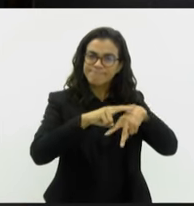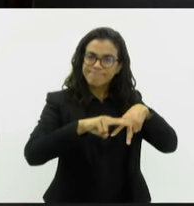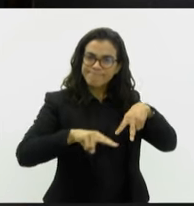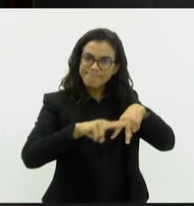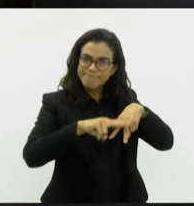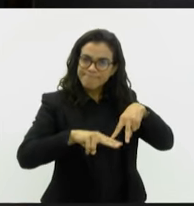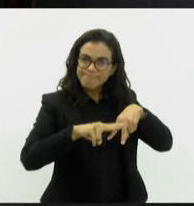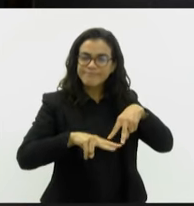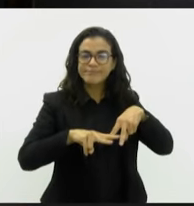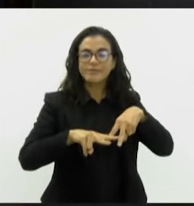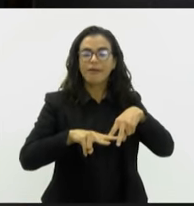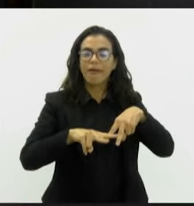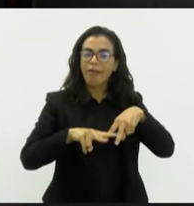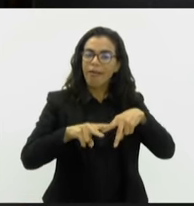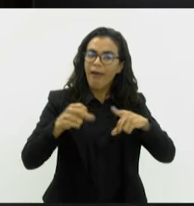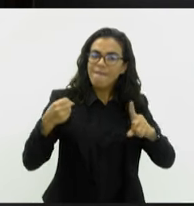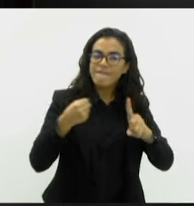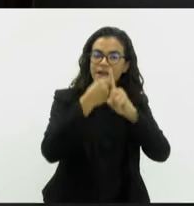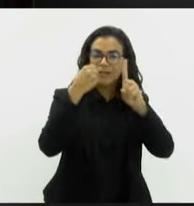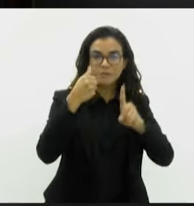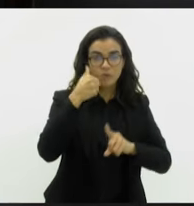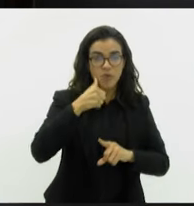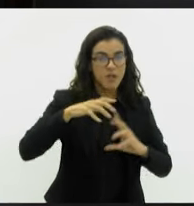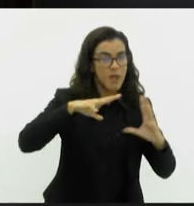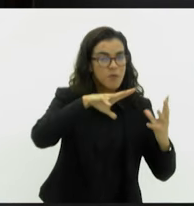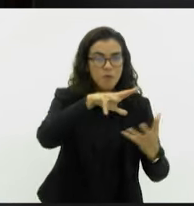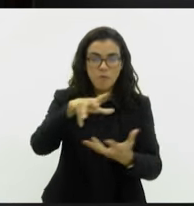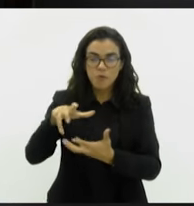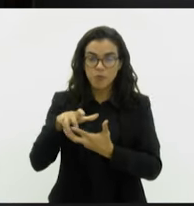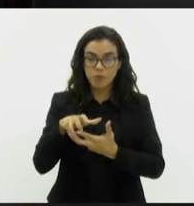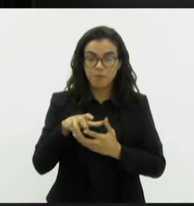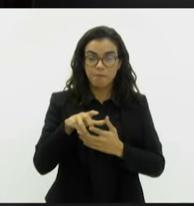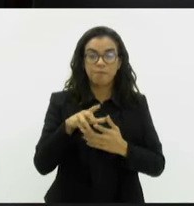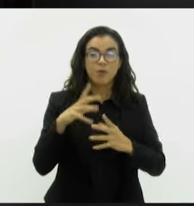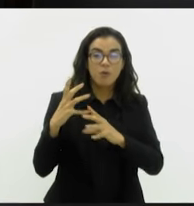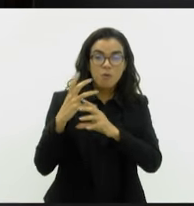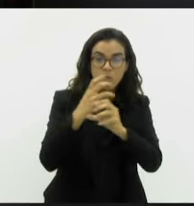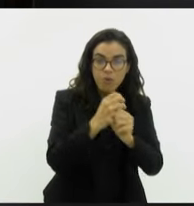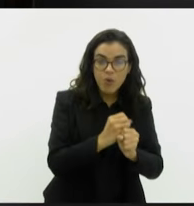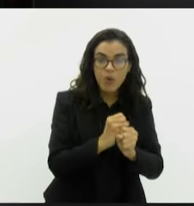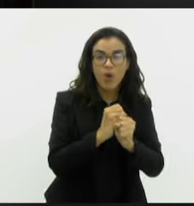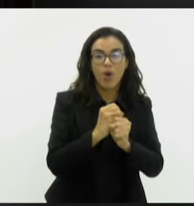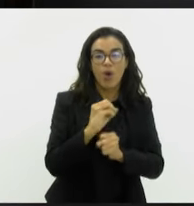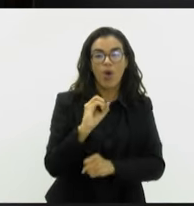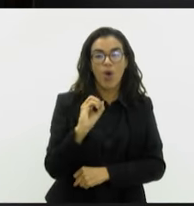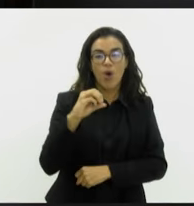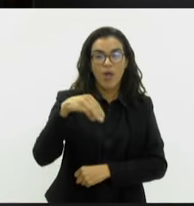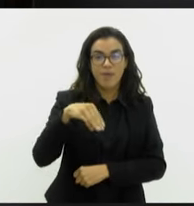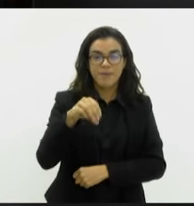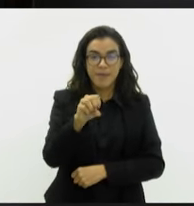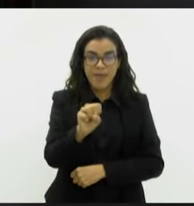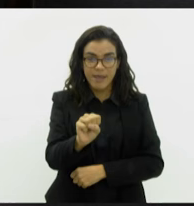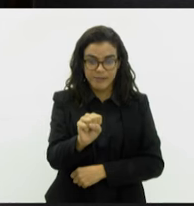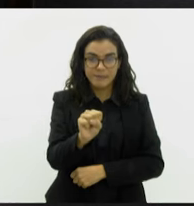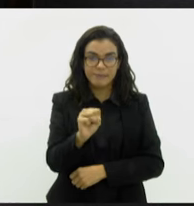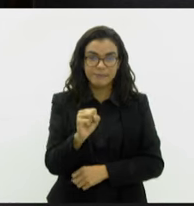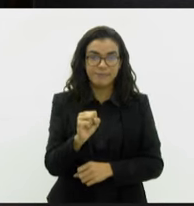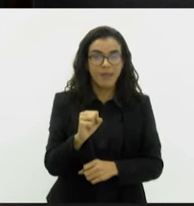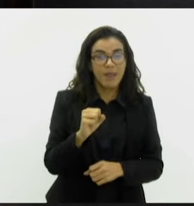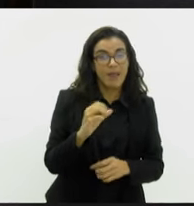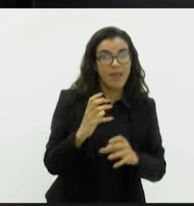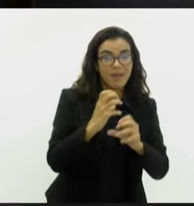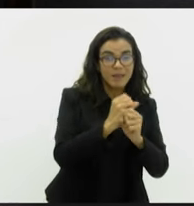milhões de mulheres em todo o mundo segundo dados da Organização Mundial de Saúde em cada Três